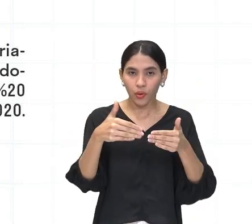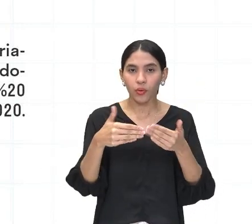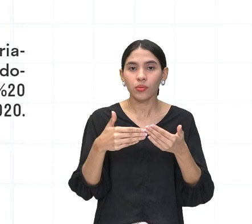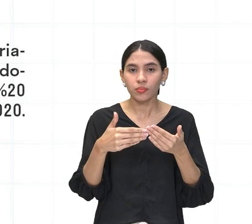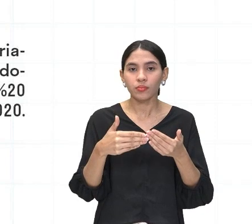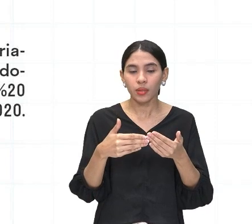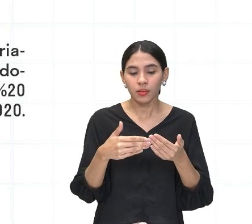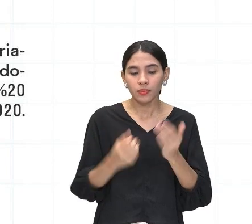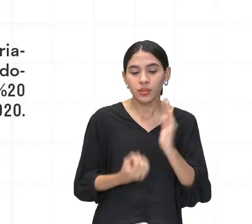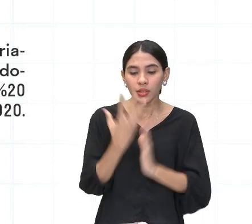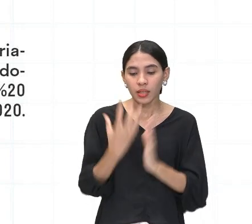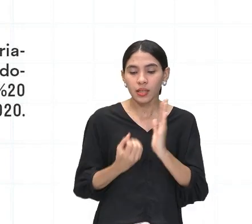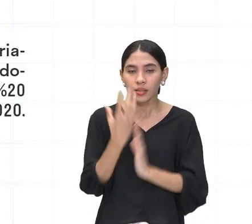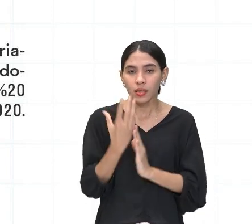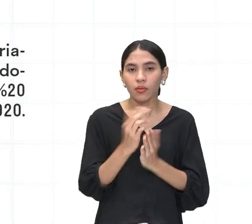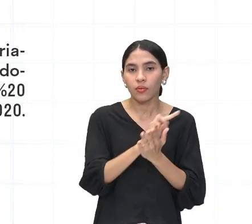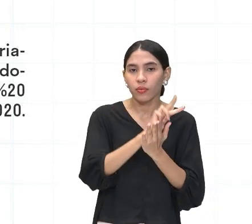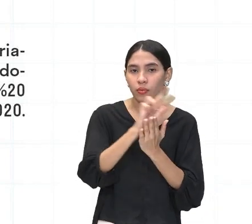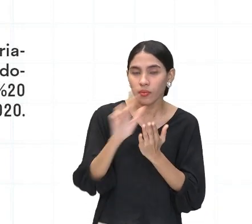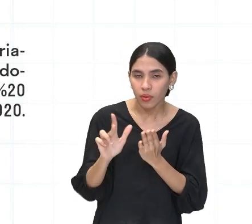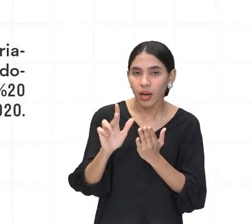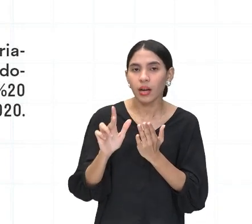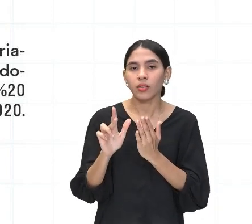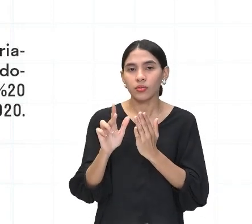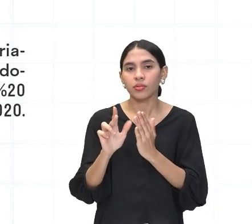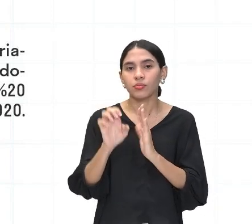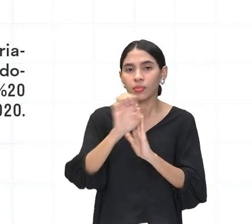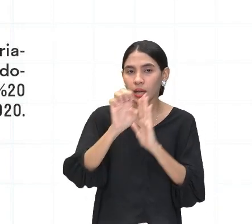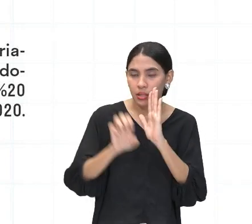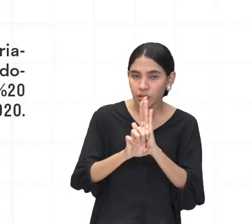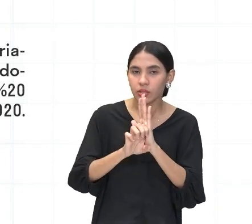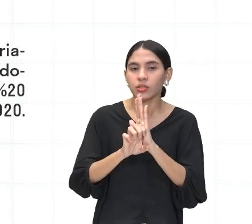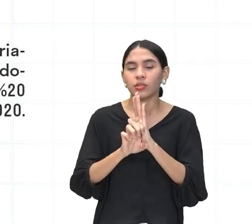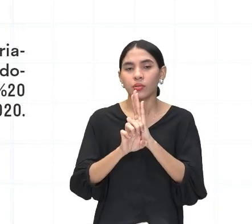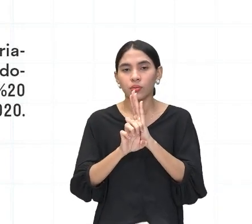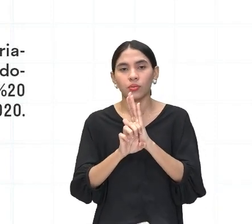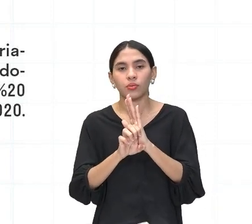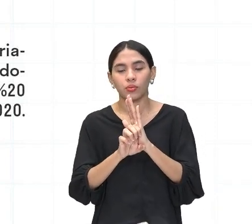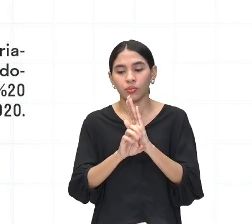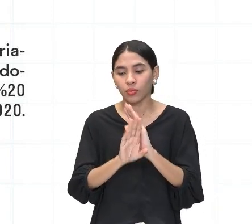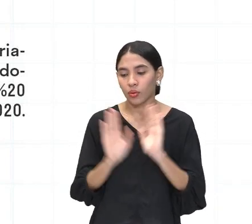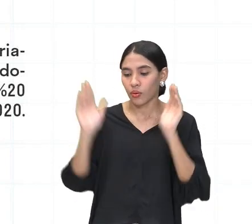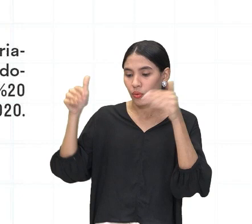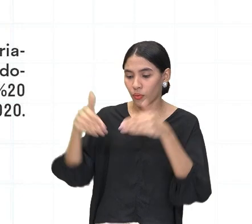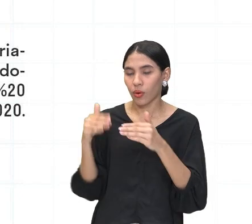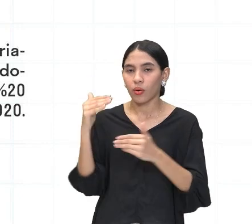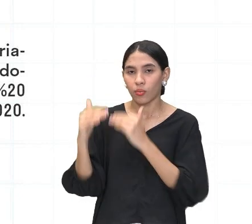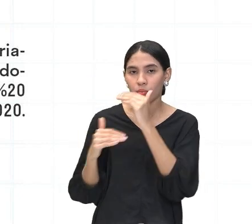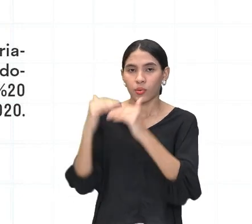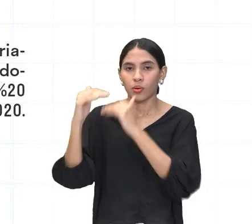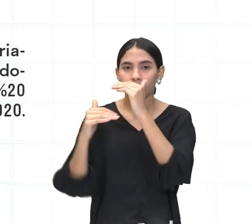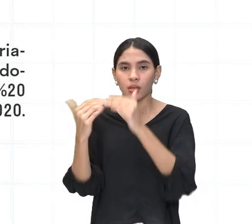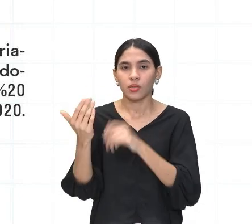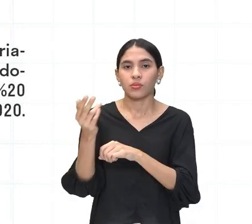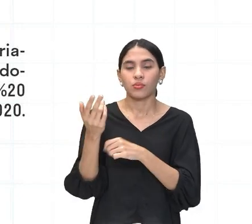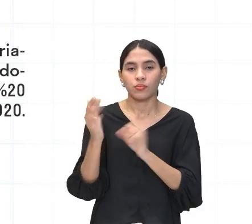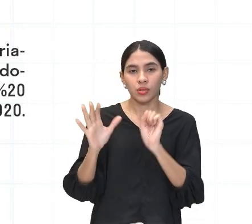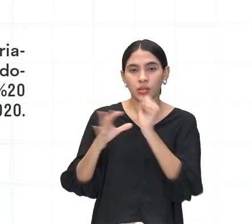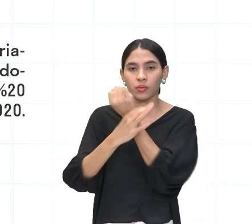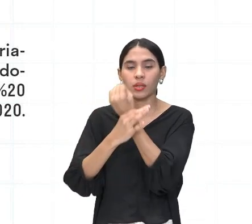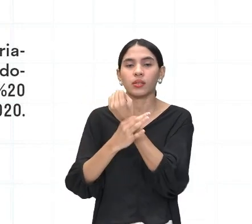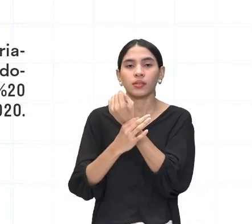a partir daí, a gente vai observar um estatuto inteiro criado para o processo da proteção à